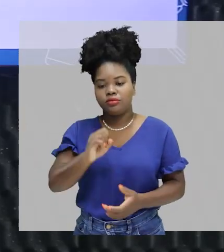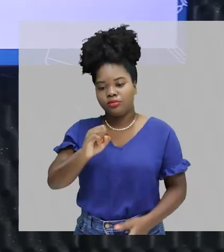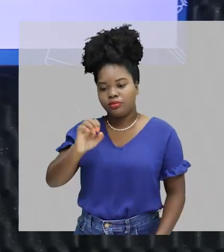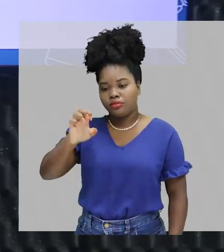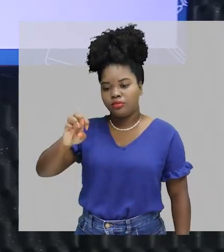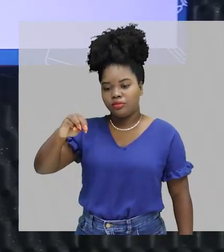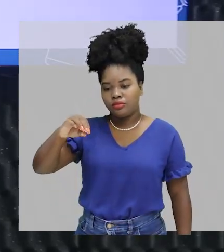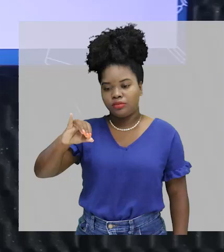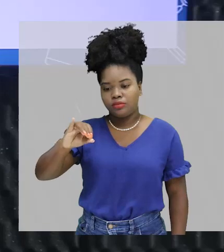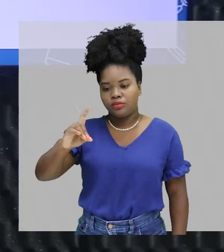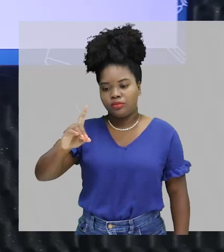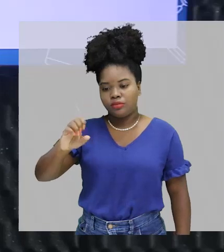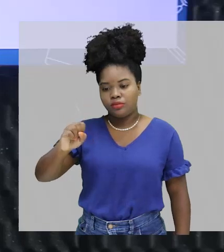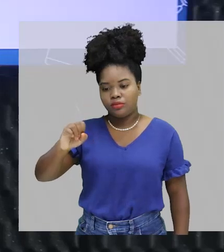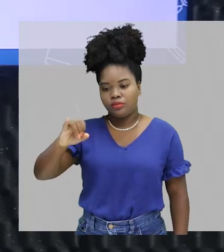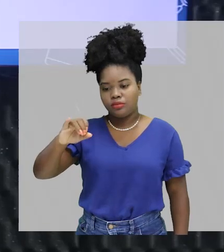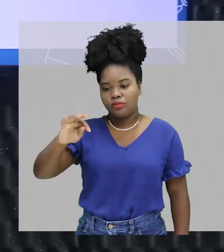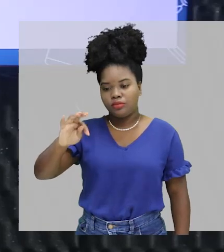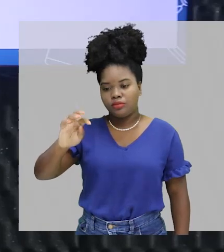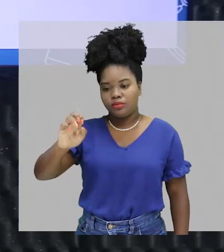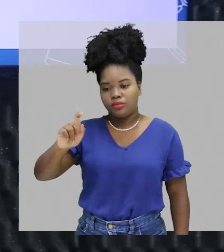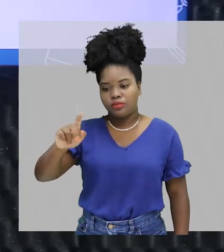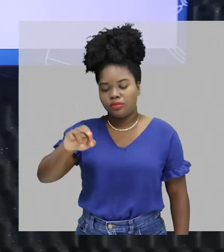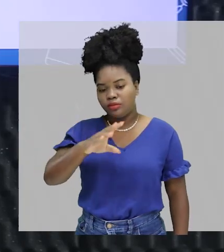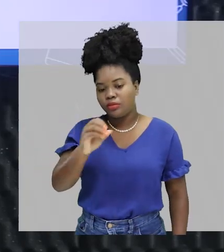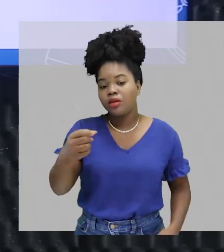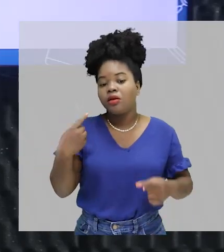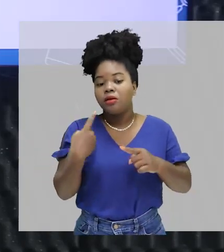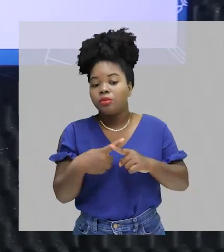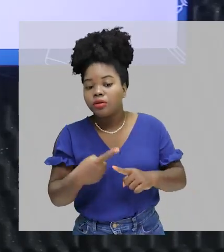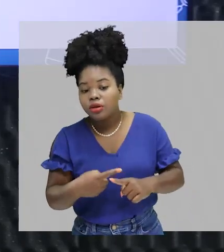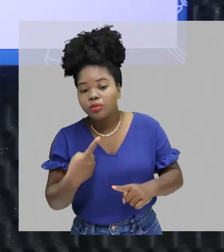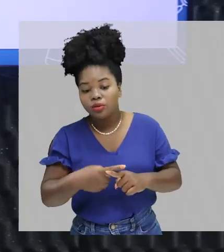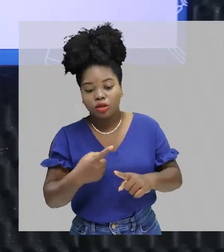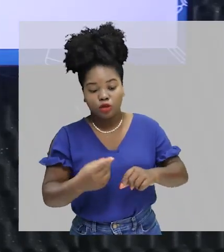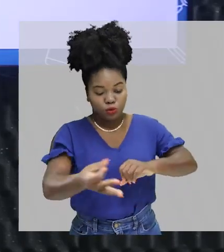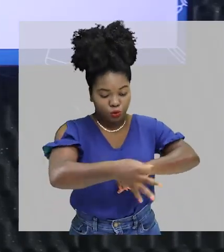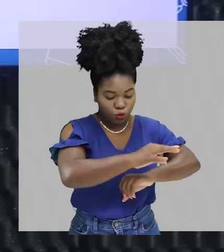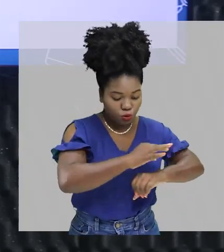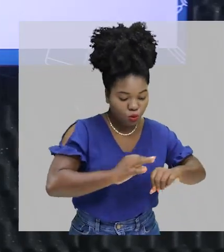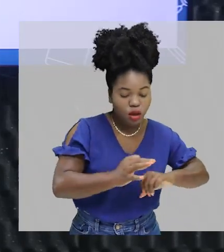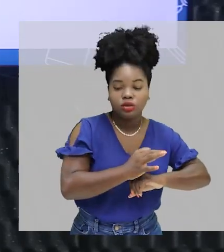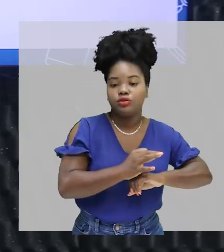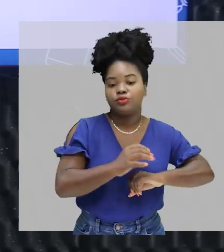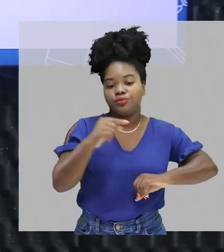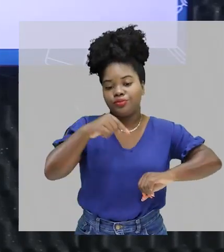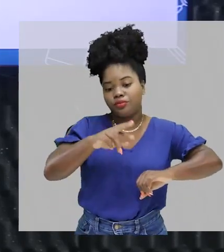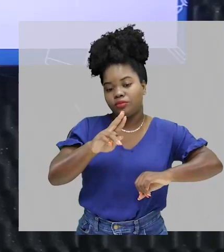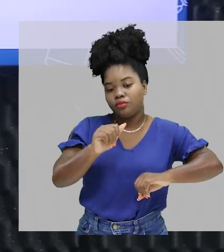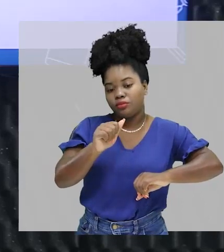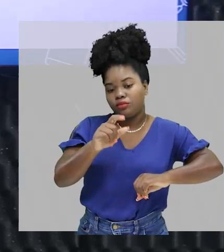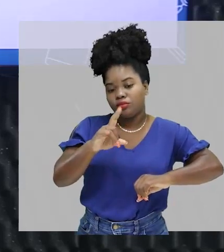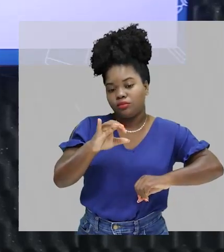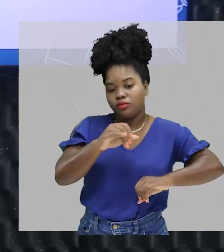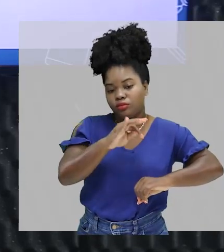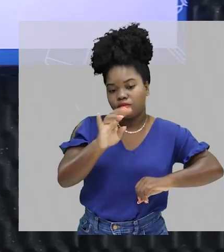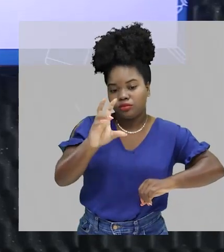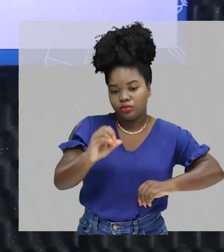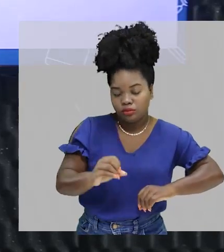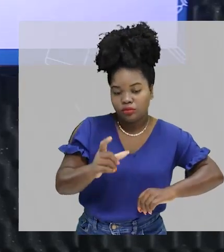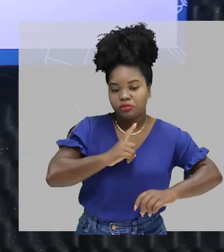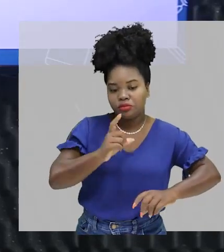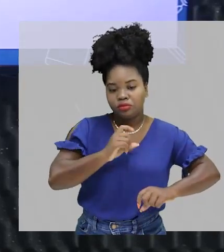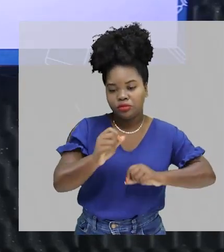semidesintegração, porque à medida que o átomo radioativo, o elemento radioativo, está emitindo